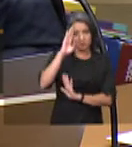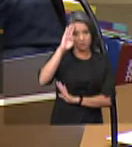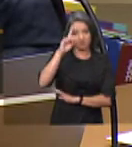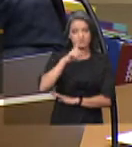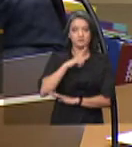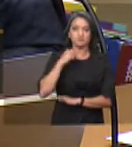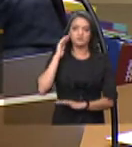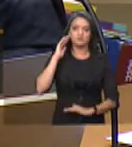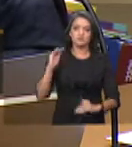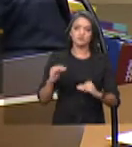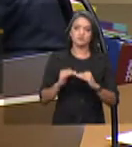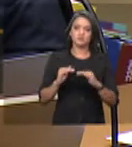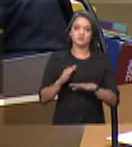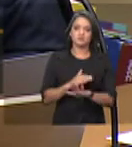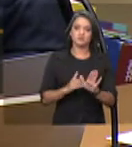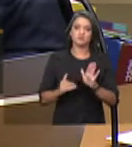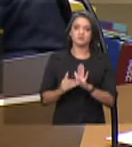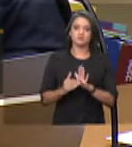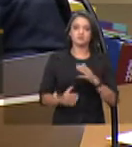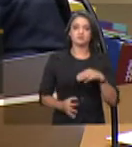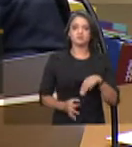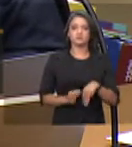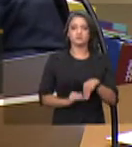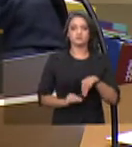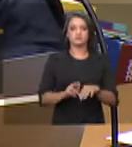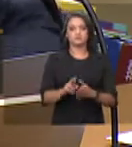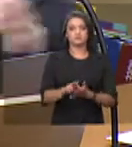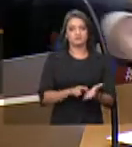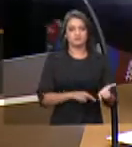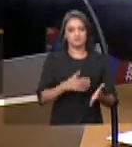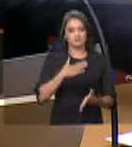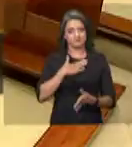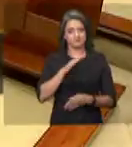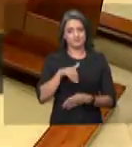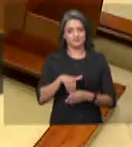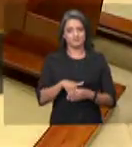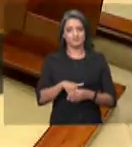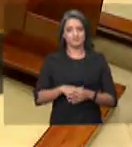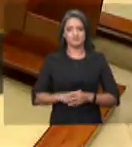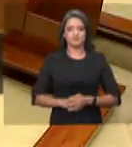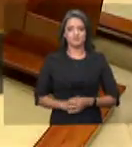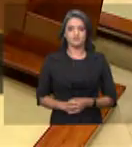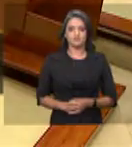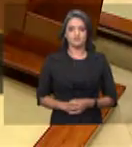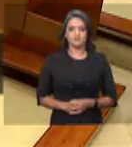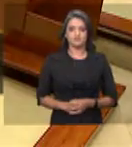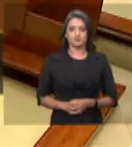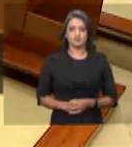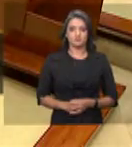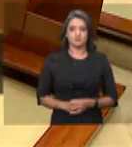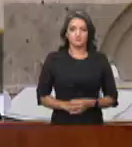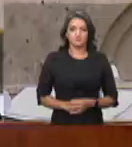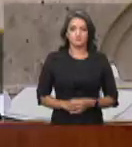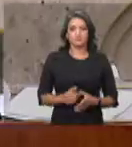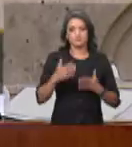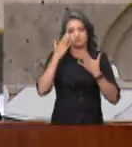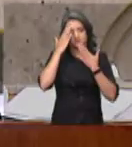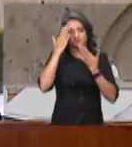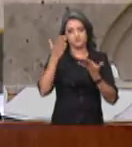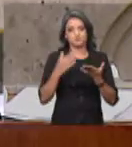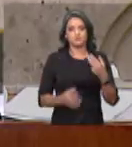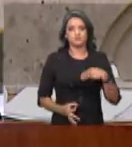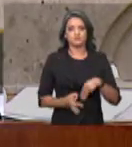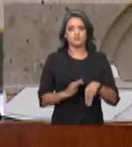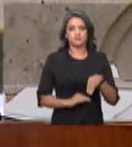acompanham integralmente o iminente relator é como voto senhora presidente muito obrigada